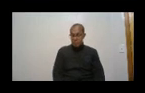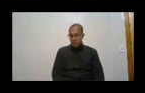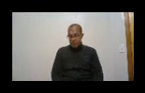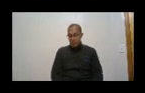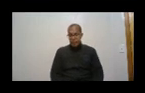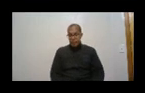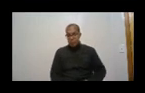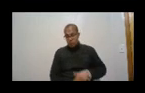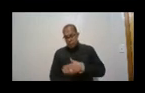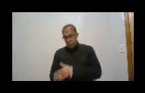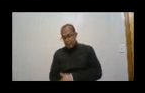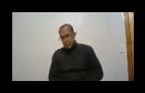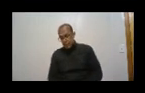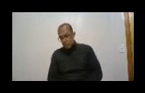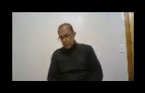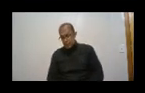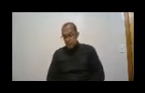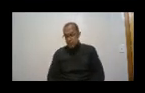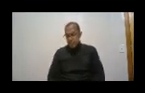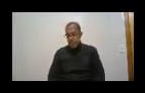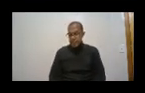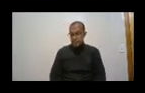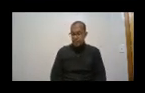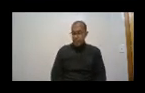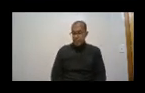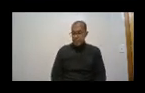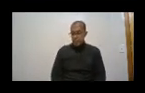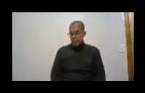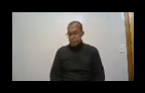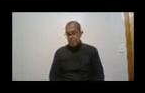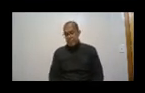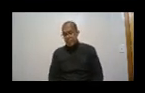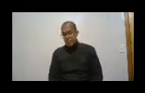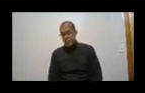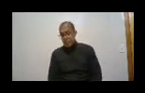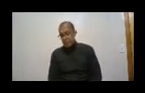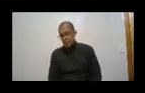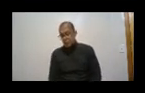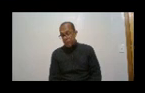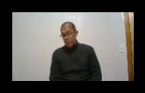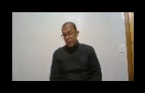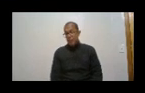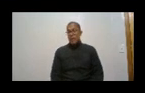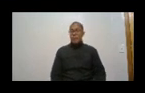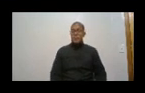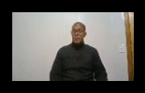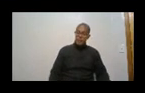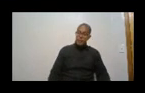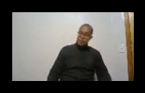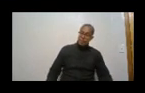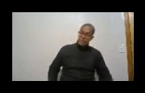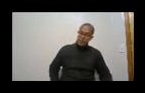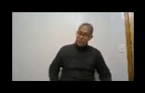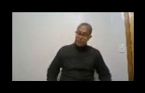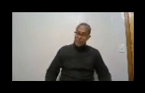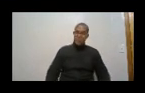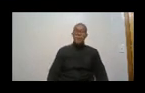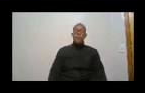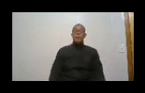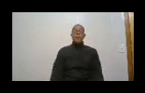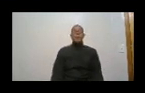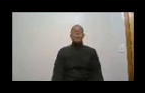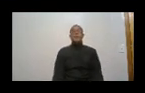só seletiva. Eu citei o exemplo de salbutamol, que age fazendo broncodilatação no beta 2 pulmão, mas eu aumento a dose, ele